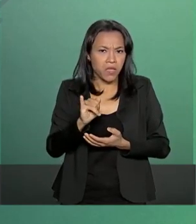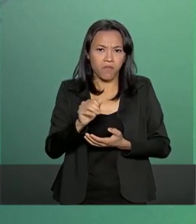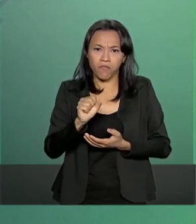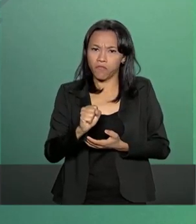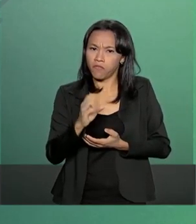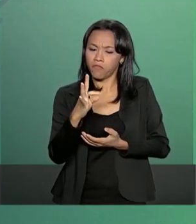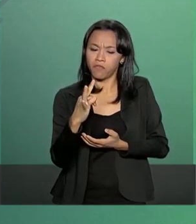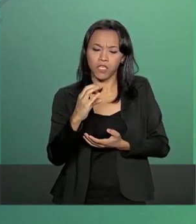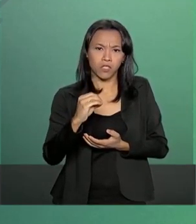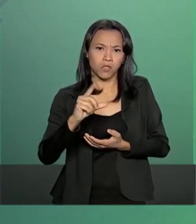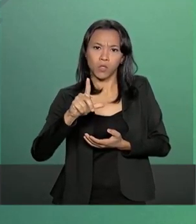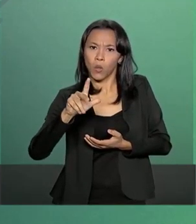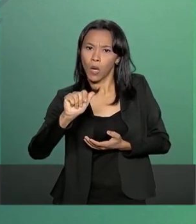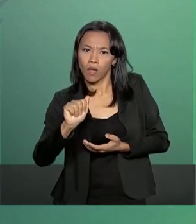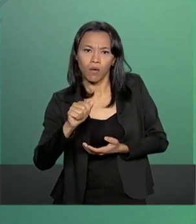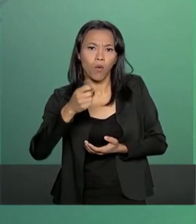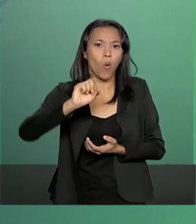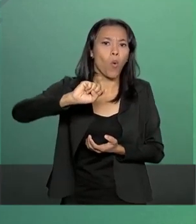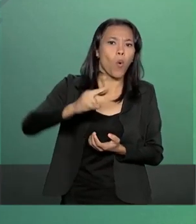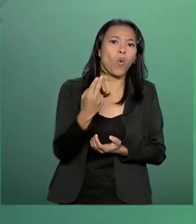outras complicações cirúrgicas.